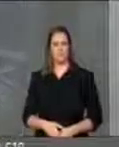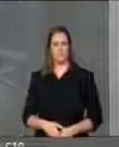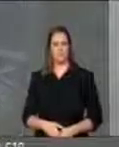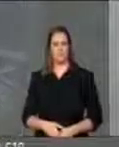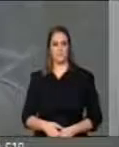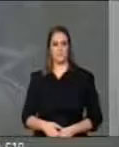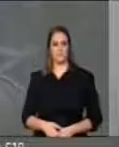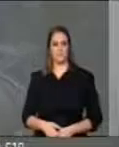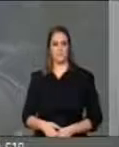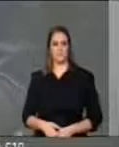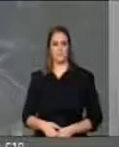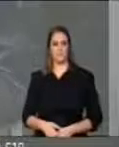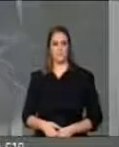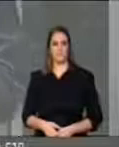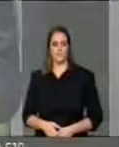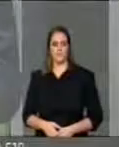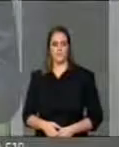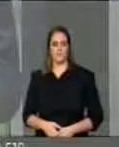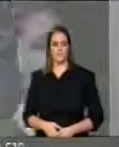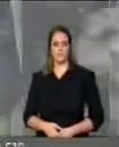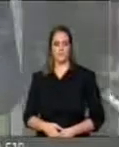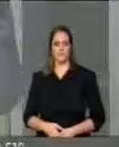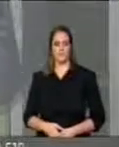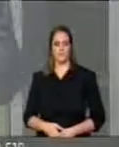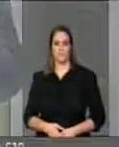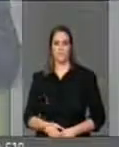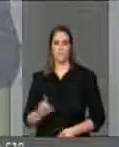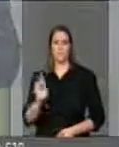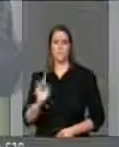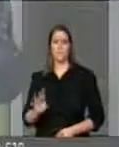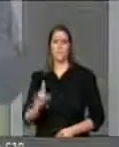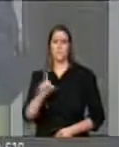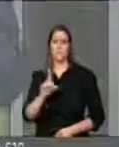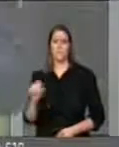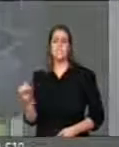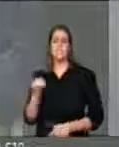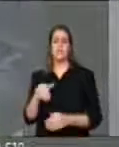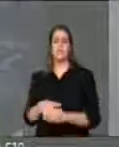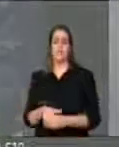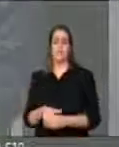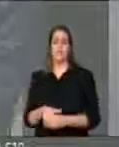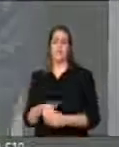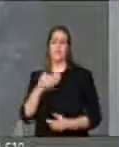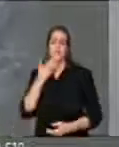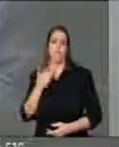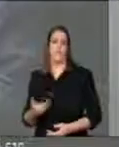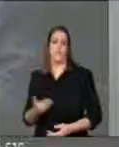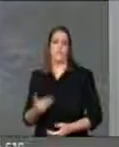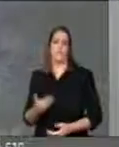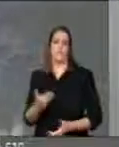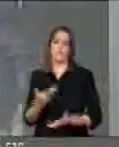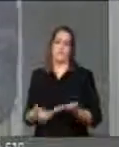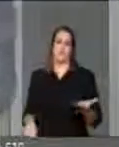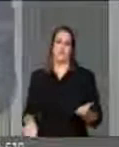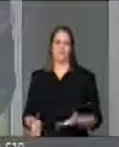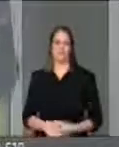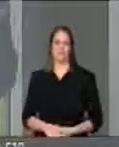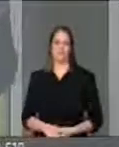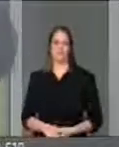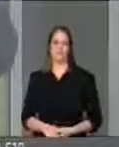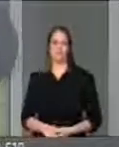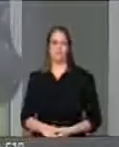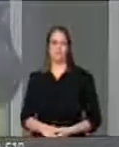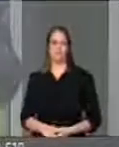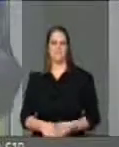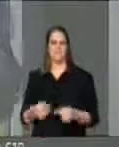esse pedido apenas 100 votos. Nós rejeitamos e quero dizer com a maior sinceridade, foi algo tão